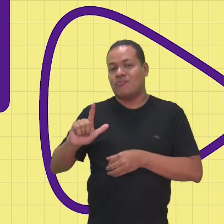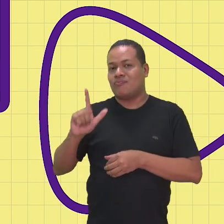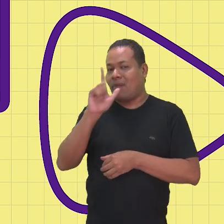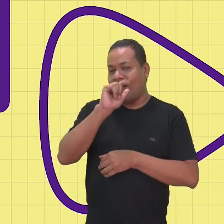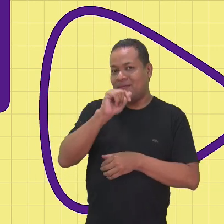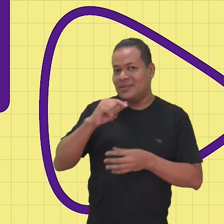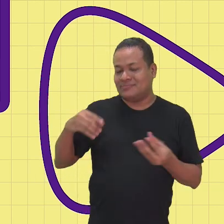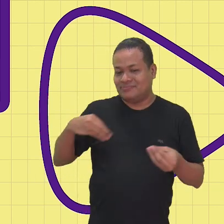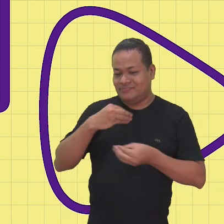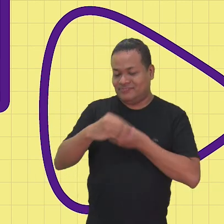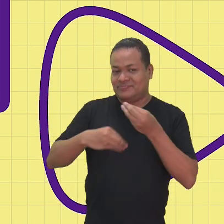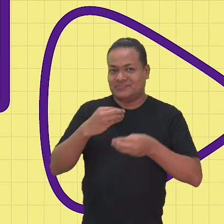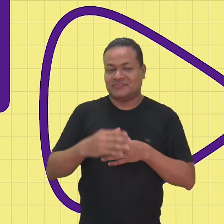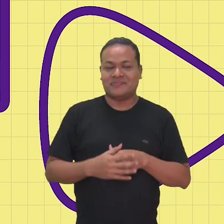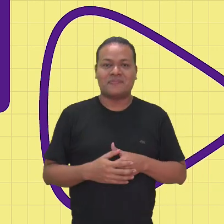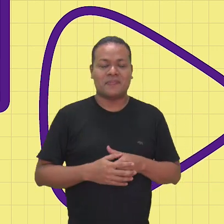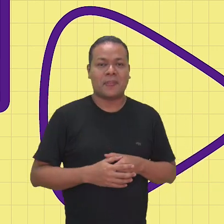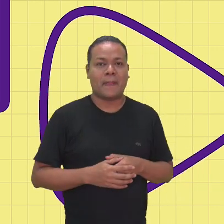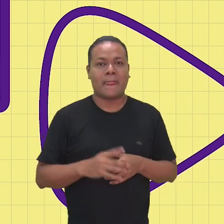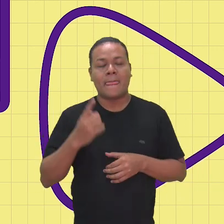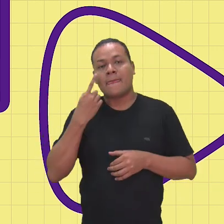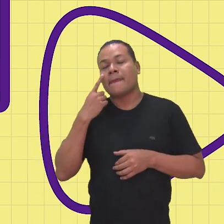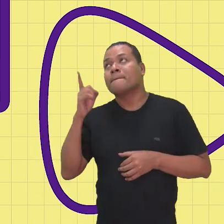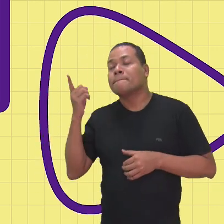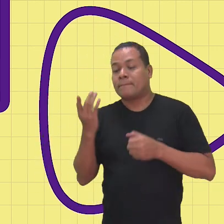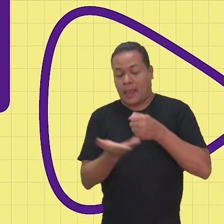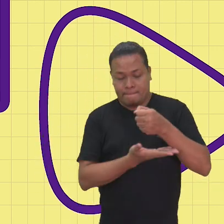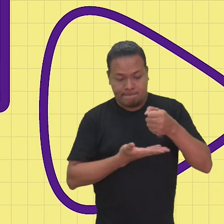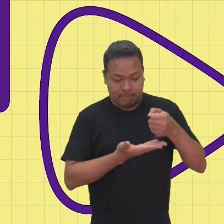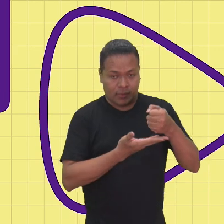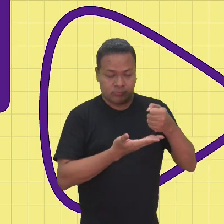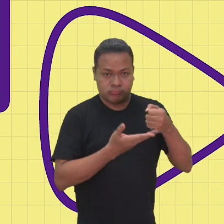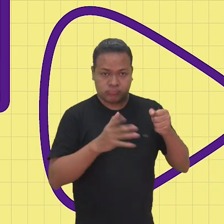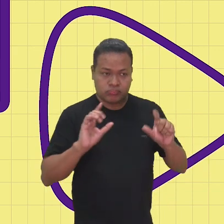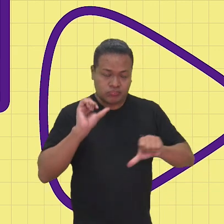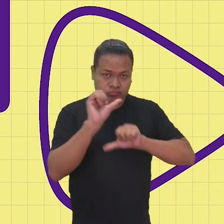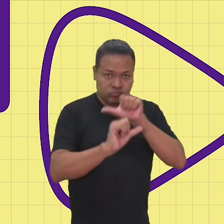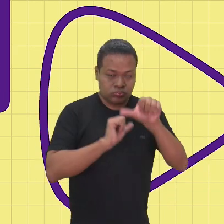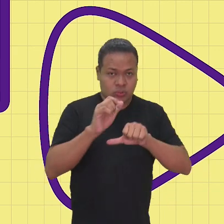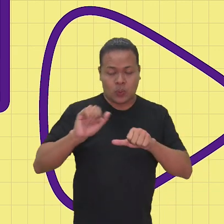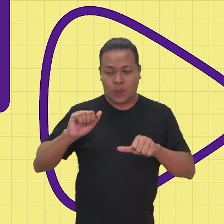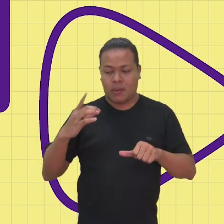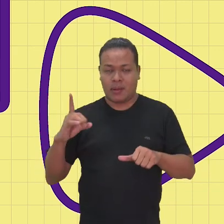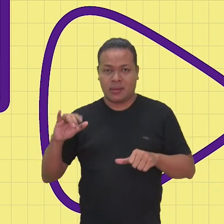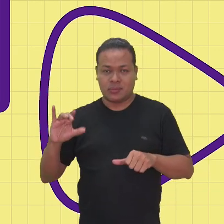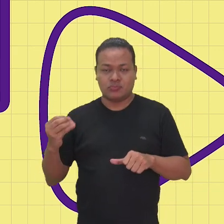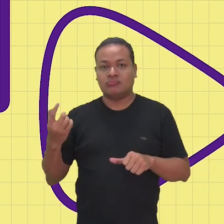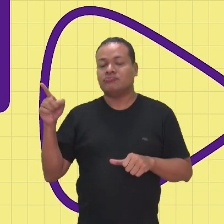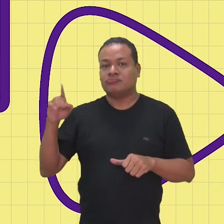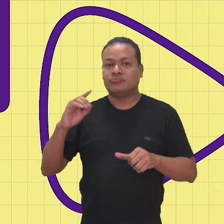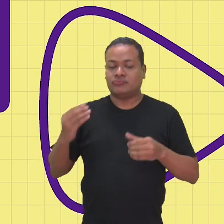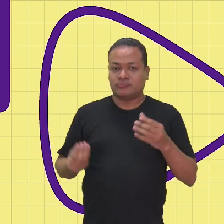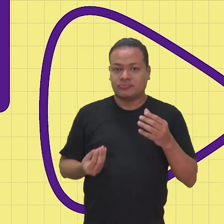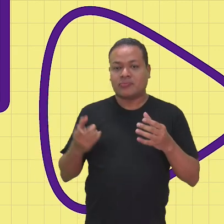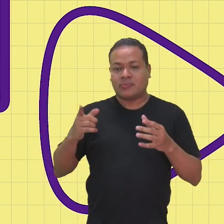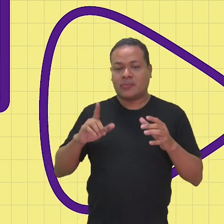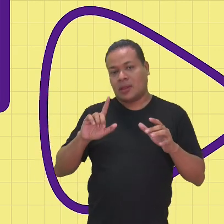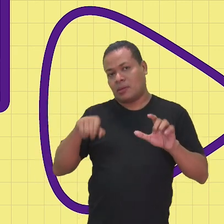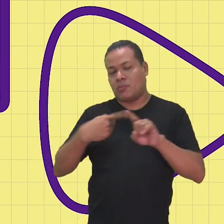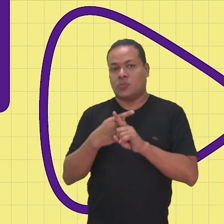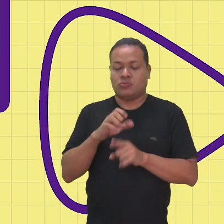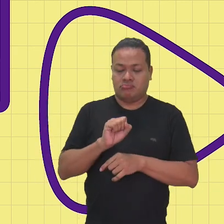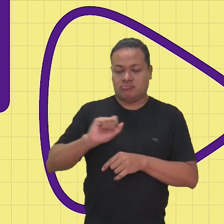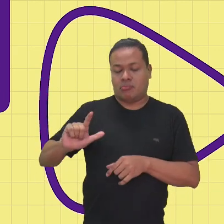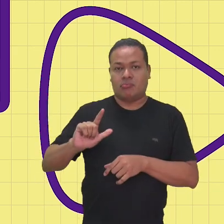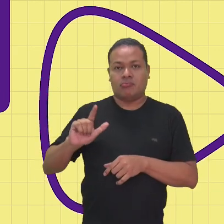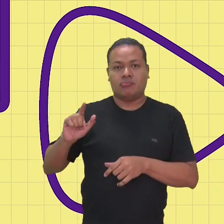conhece esse nome. Então, vamos ver aqui, ó. Eu tenho uma base reagindo com o ácido, vou formar o sulfato de alumínio, que é um sal, né? Eu estou formando